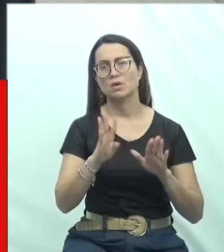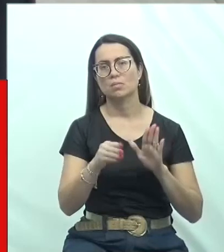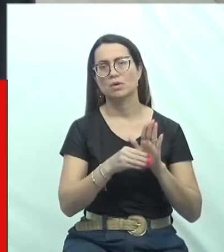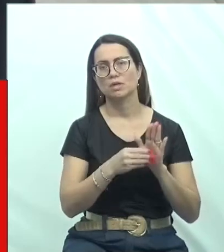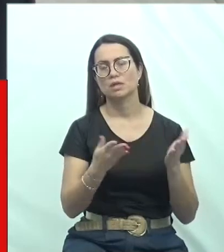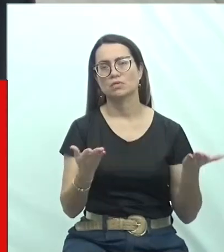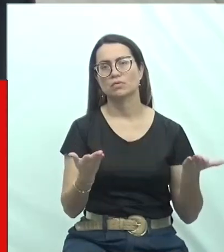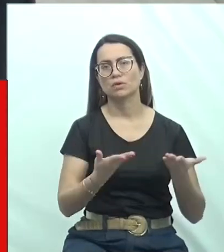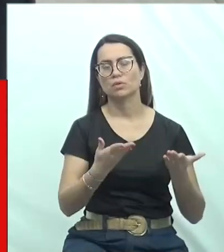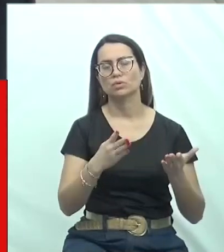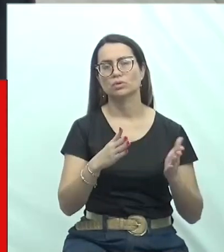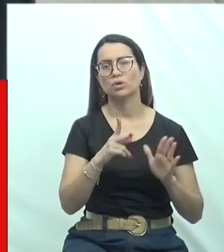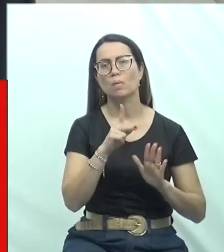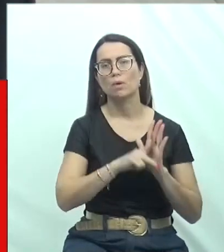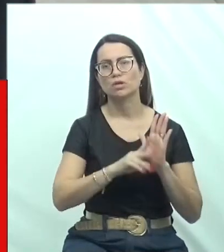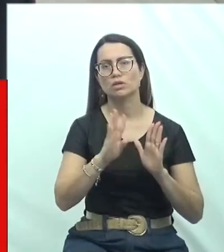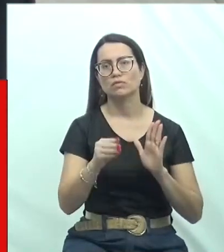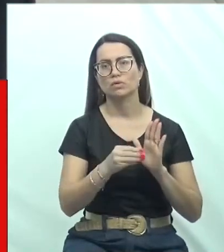de